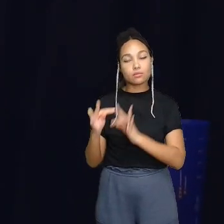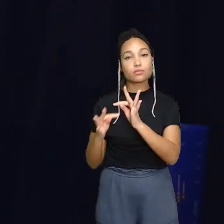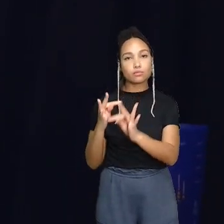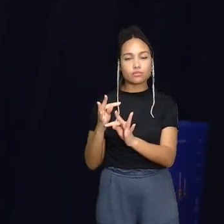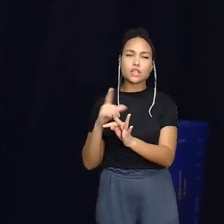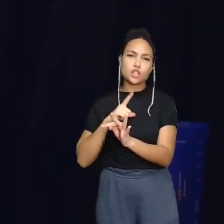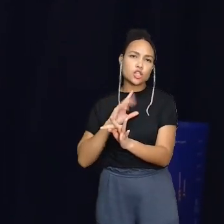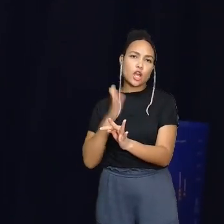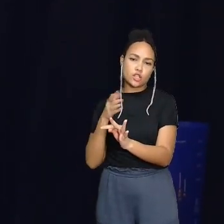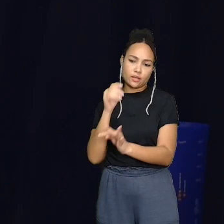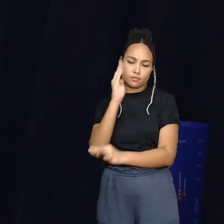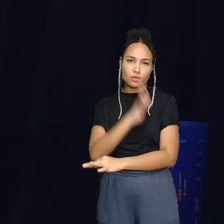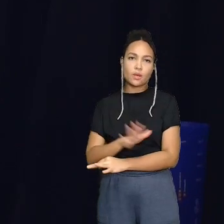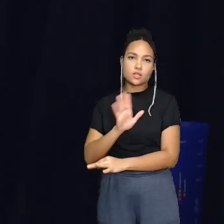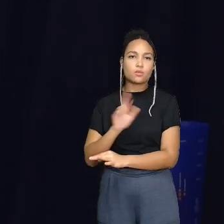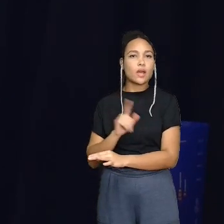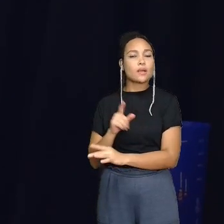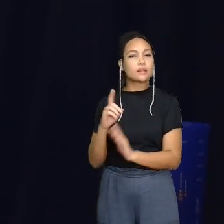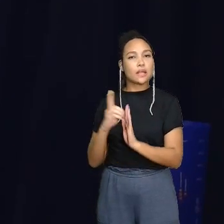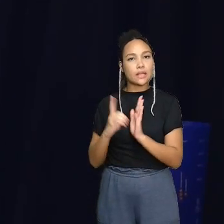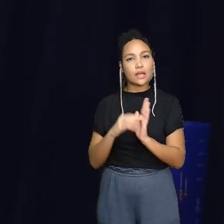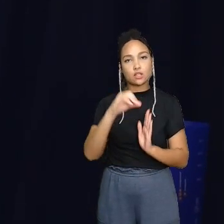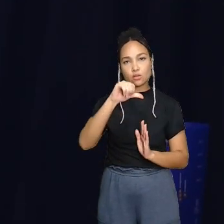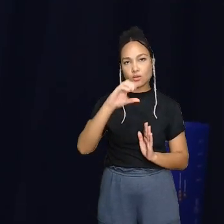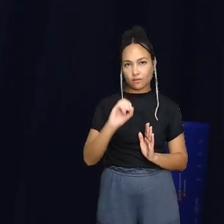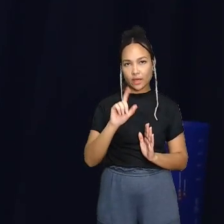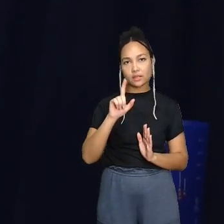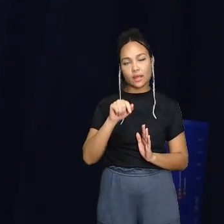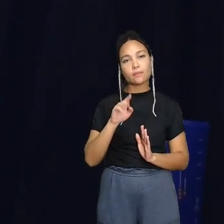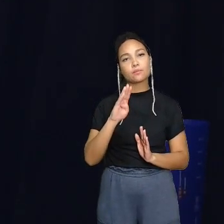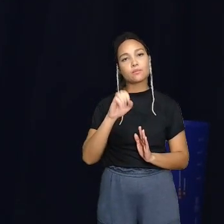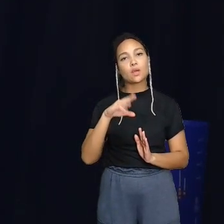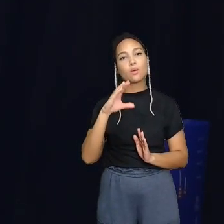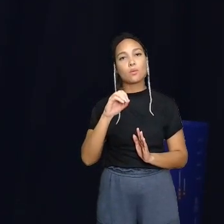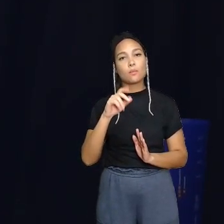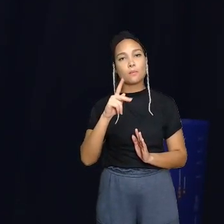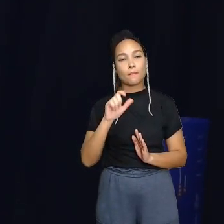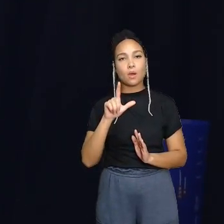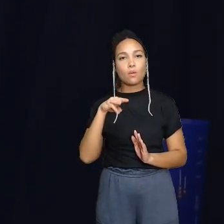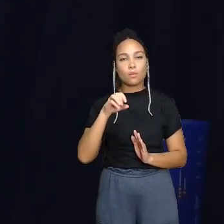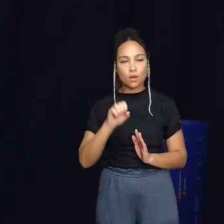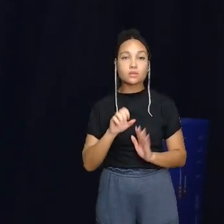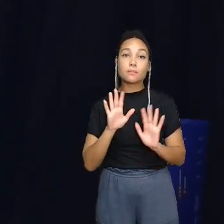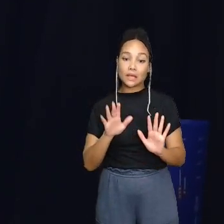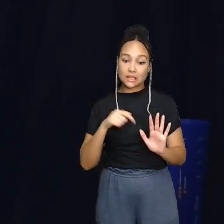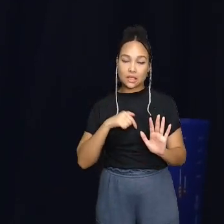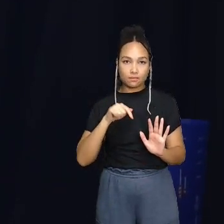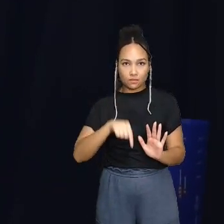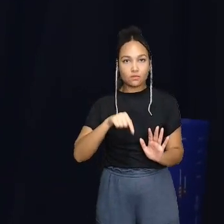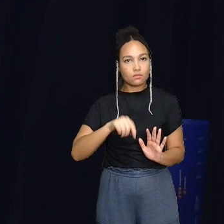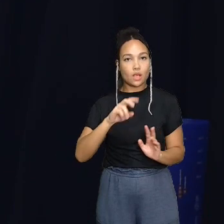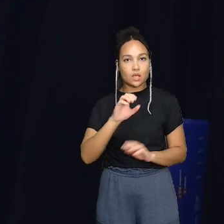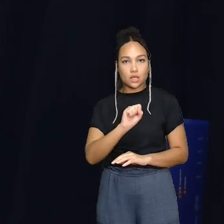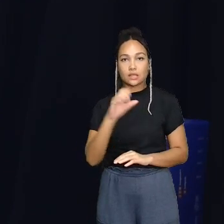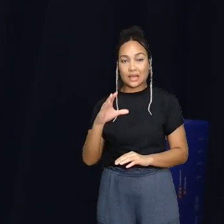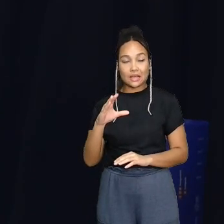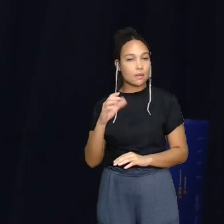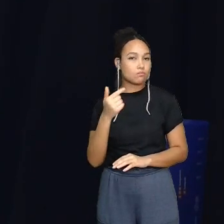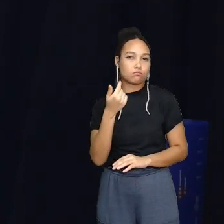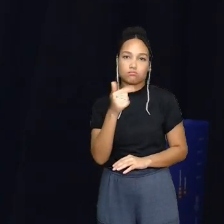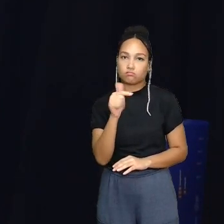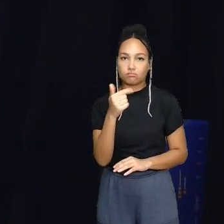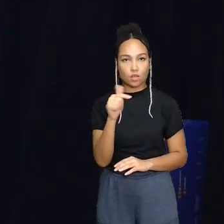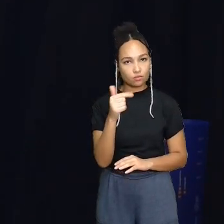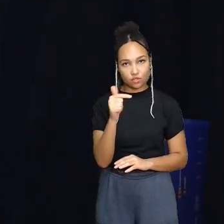no Brasil desde a década de 90, surgiu com o Banco Palmas, mas aqui em Santa Catarina ainda não existia nenhuma unidade do Banco